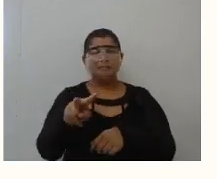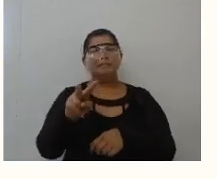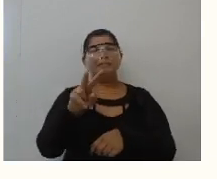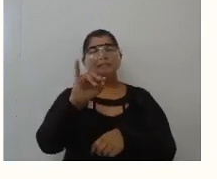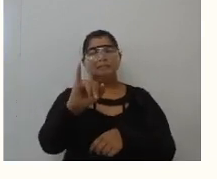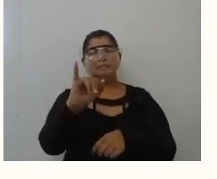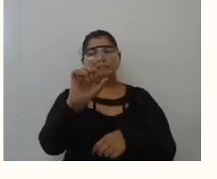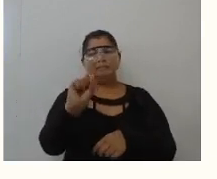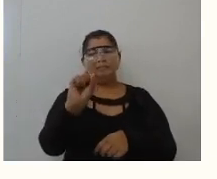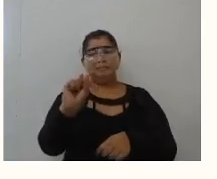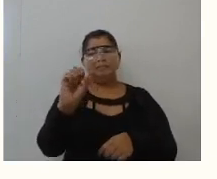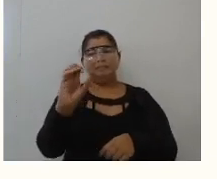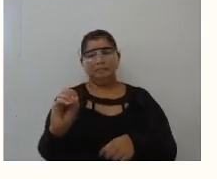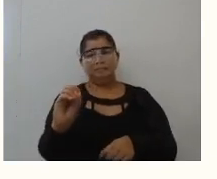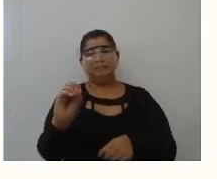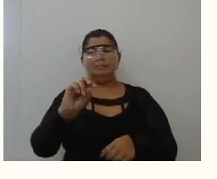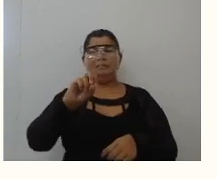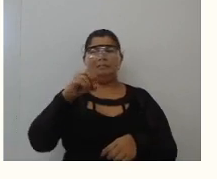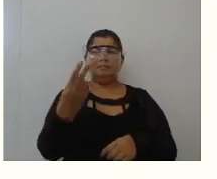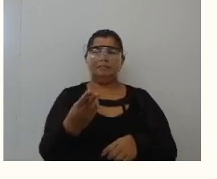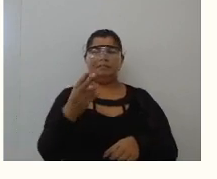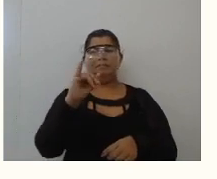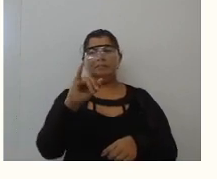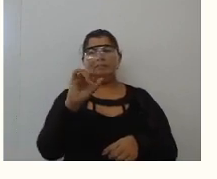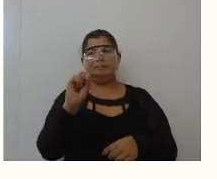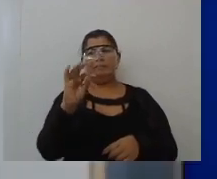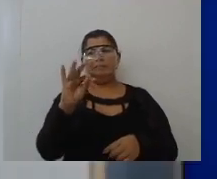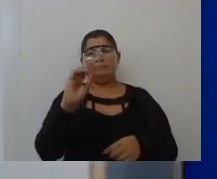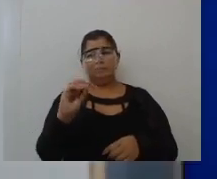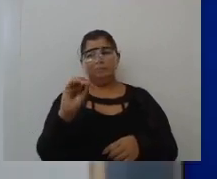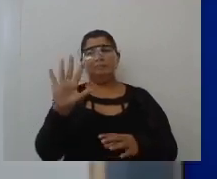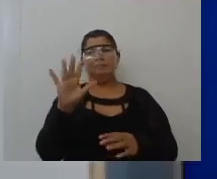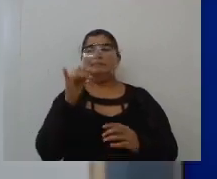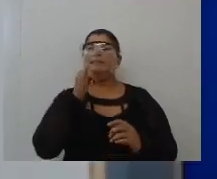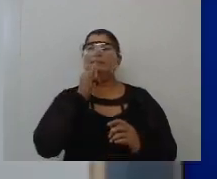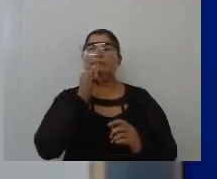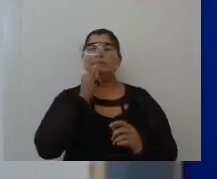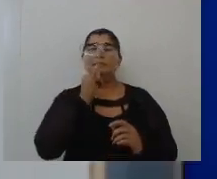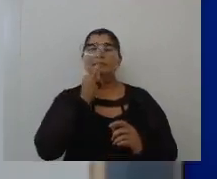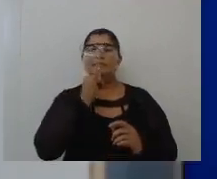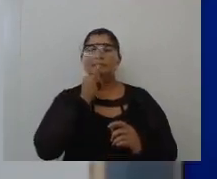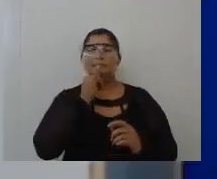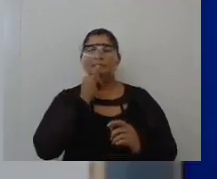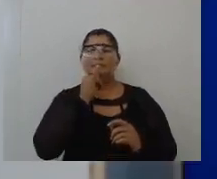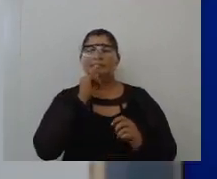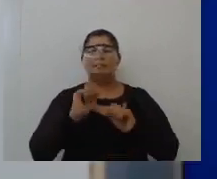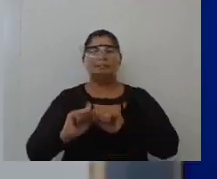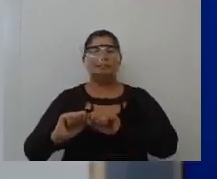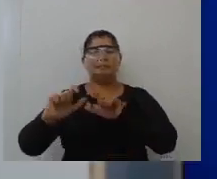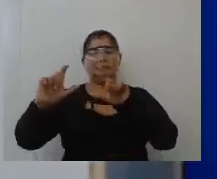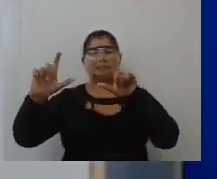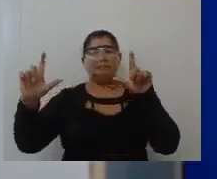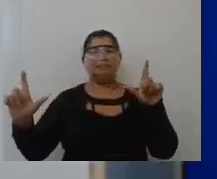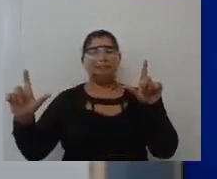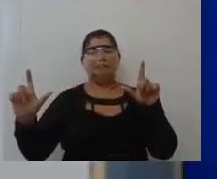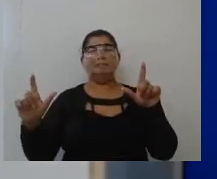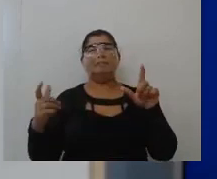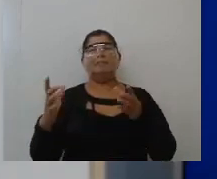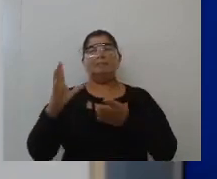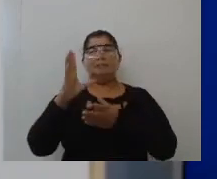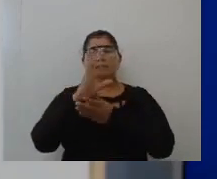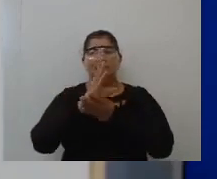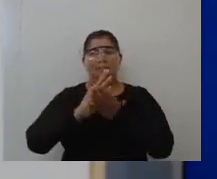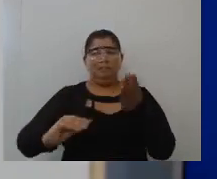Verifique isto. Deixa eu botar um exemplo aqui no quadro para vocês, enquanto vocês copiam. Deixa em tela cheia, por favor, para o pessoal